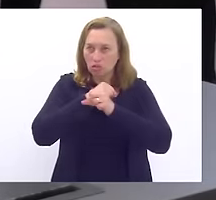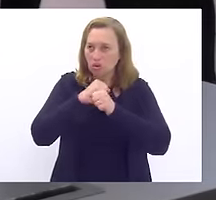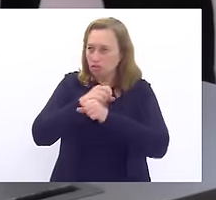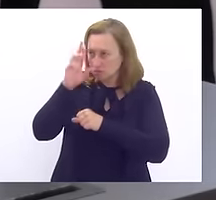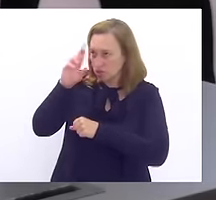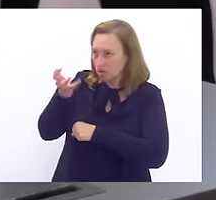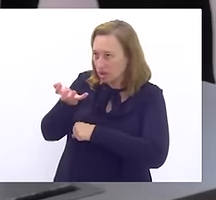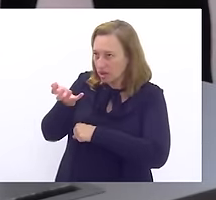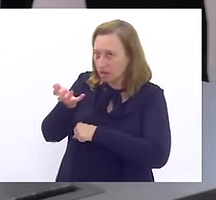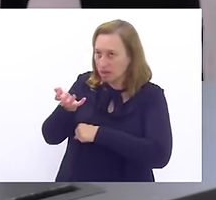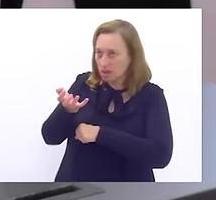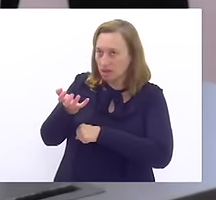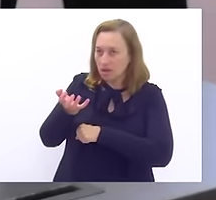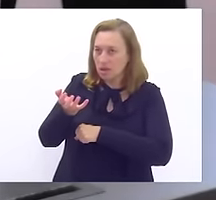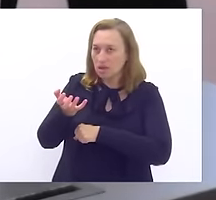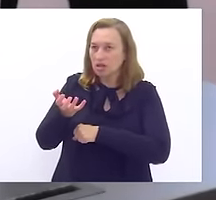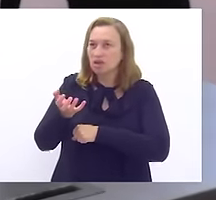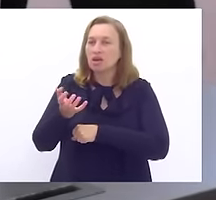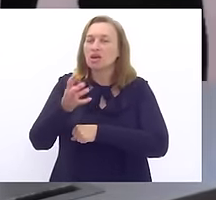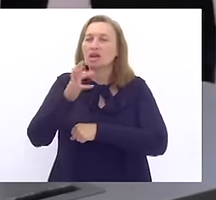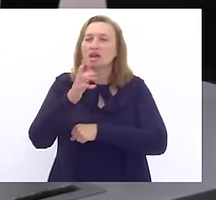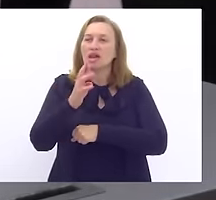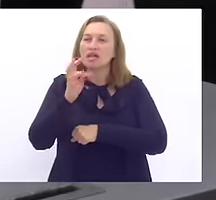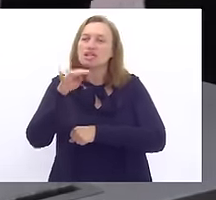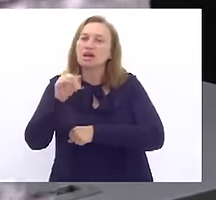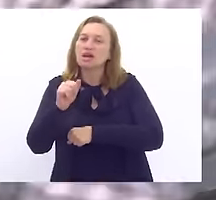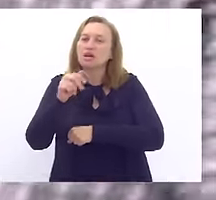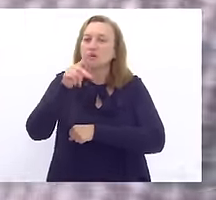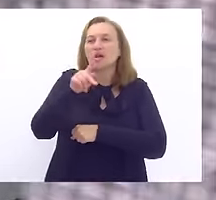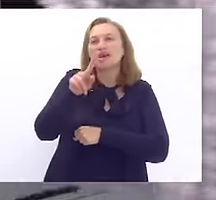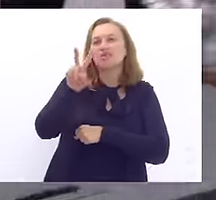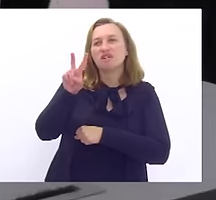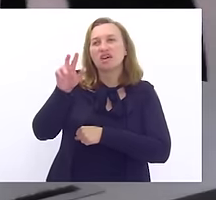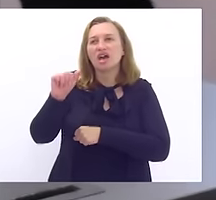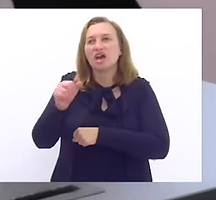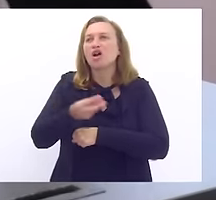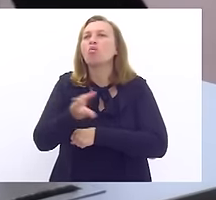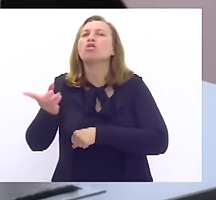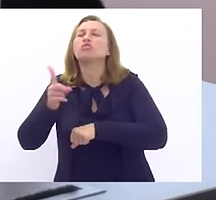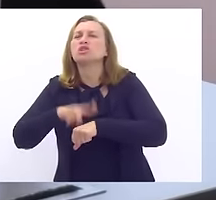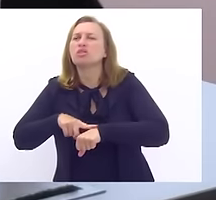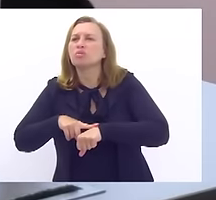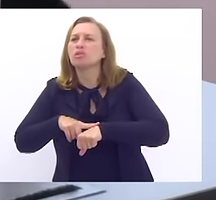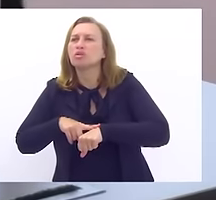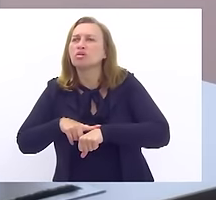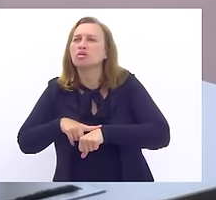isso e a receita de pegar de quanto tempo Deputado por favor